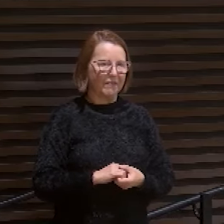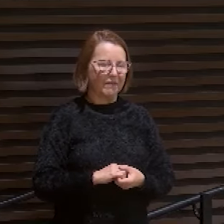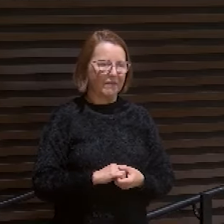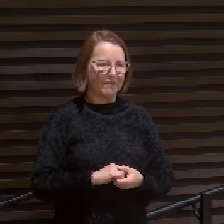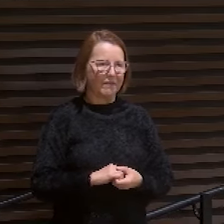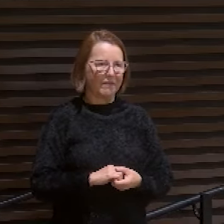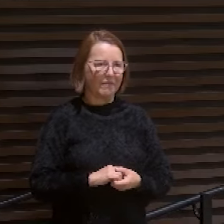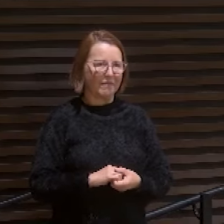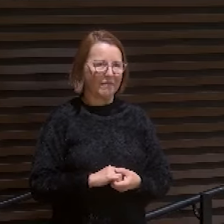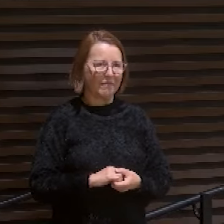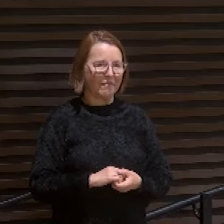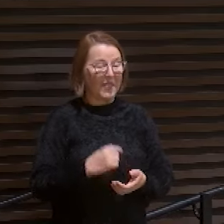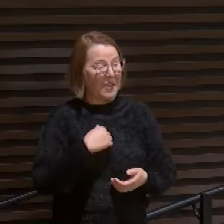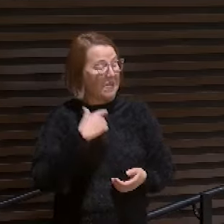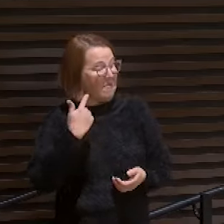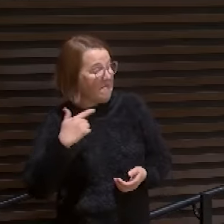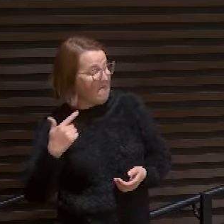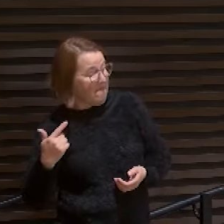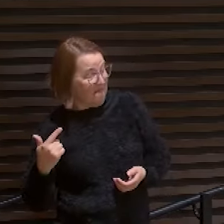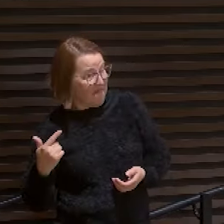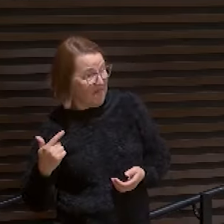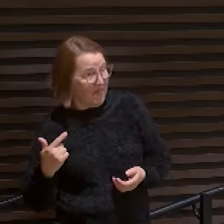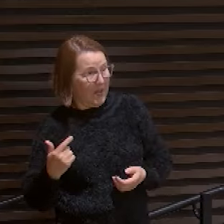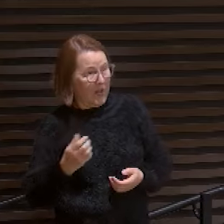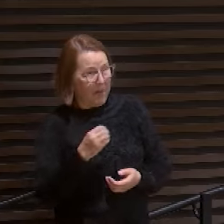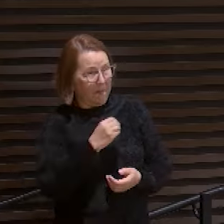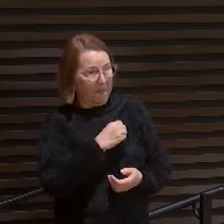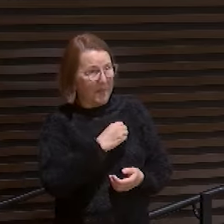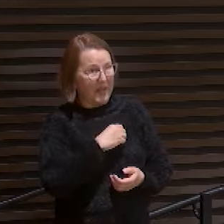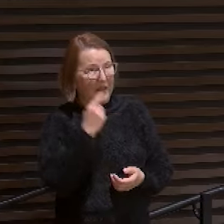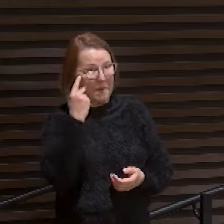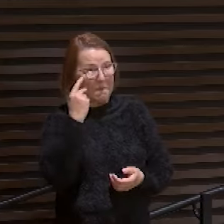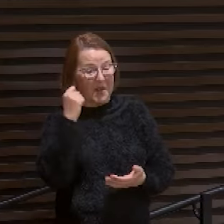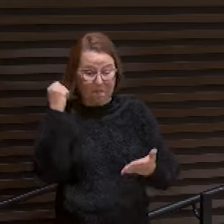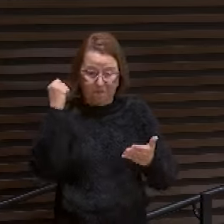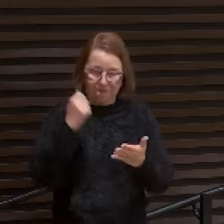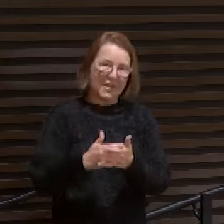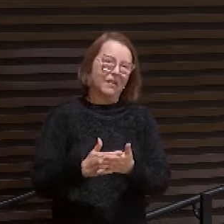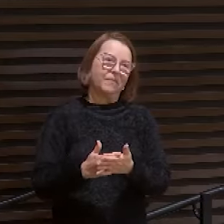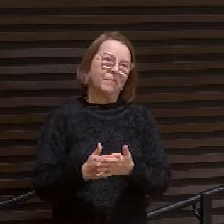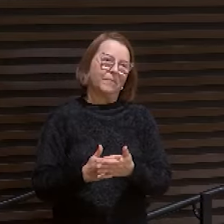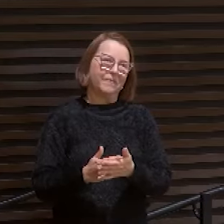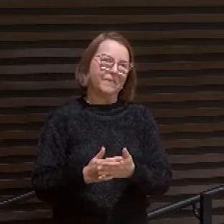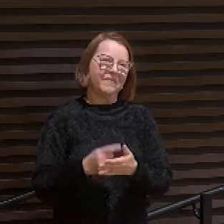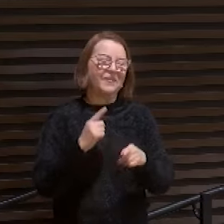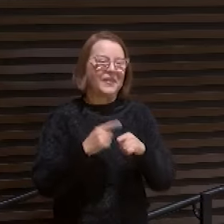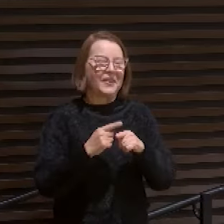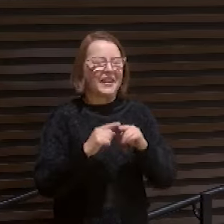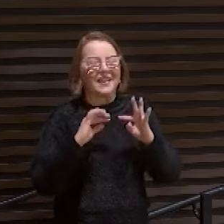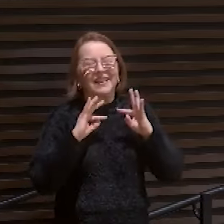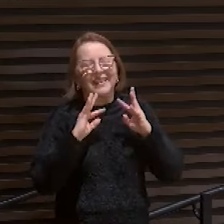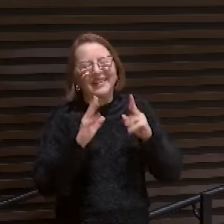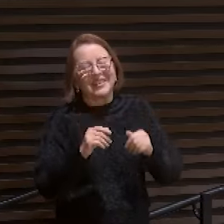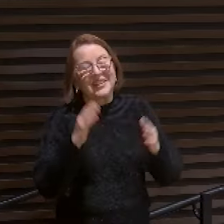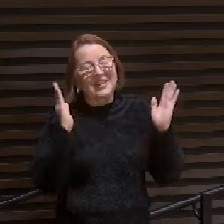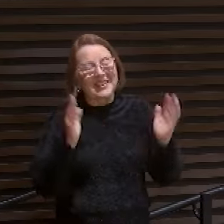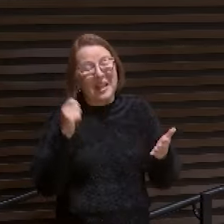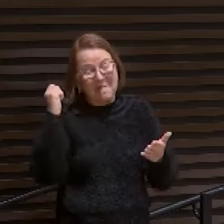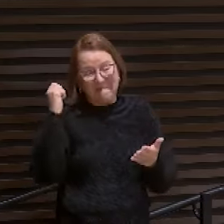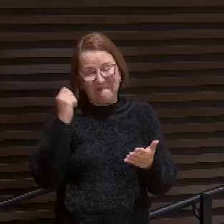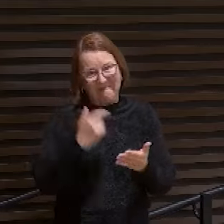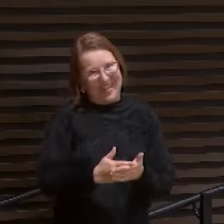Eu não tenho mais pecados para pagar, porque todos eles foram